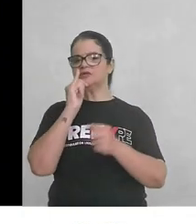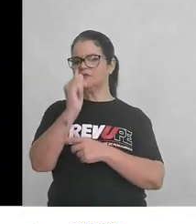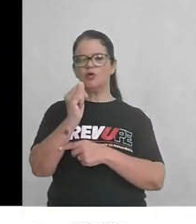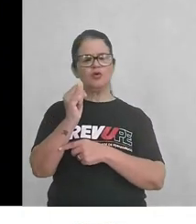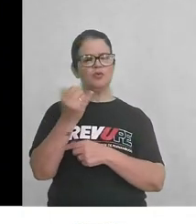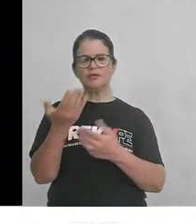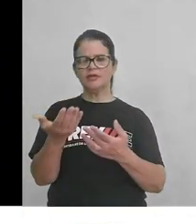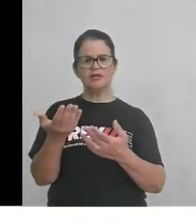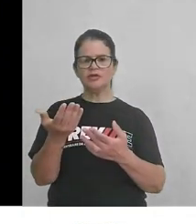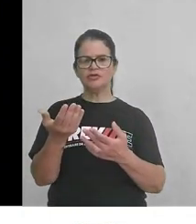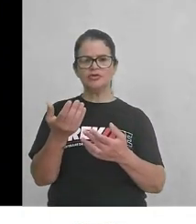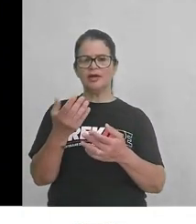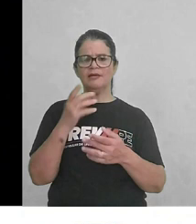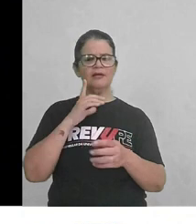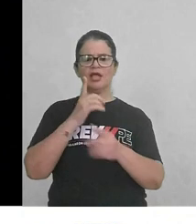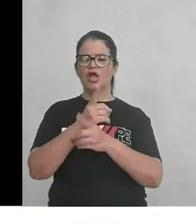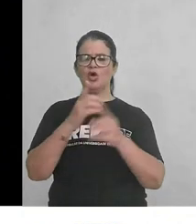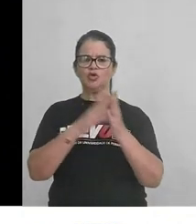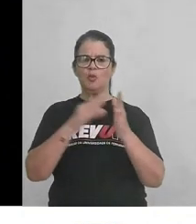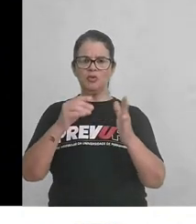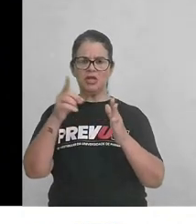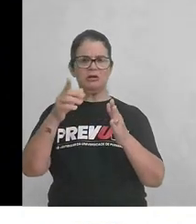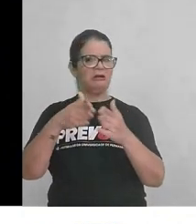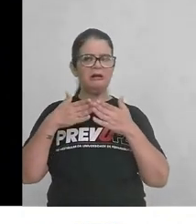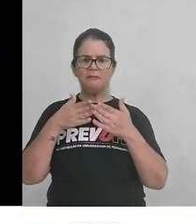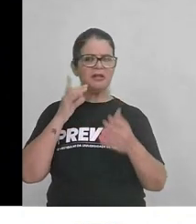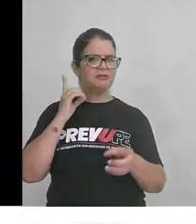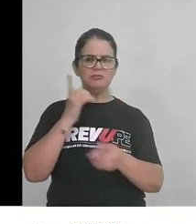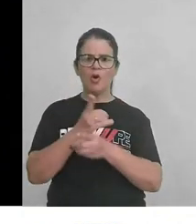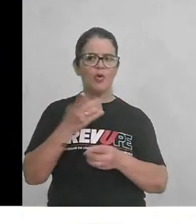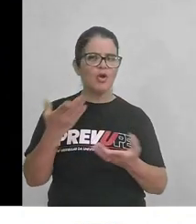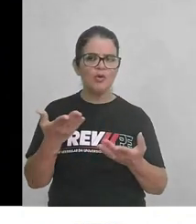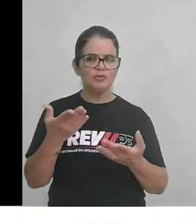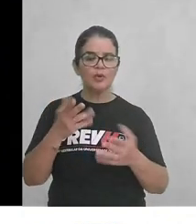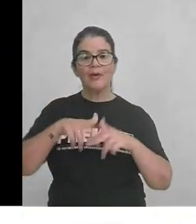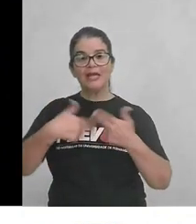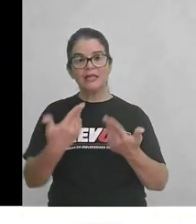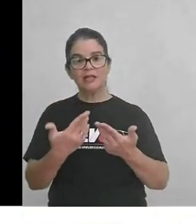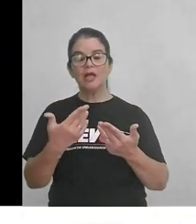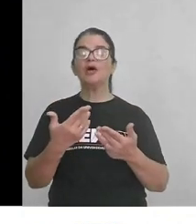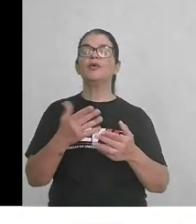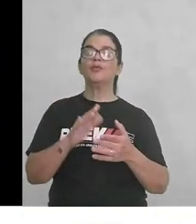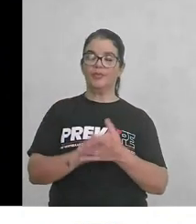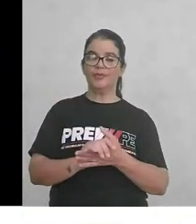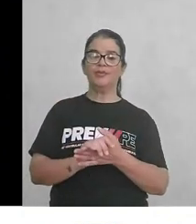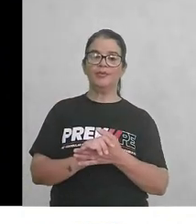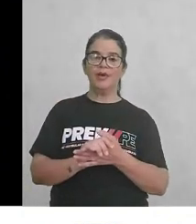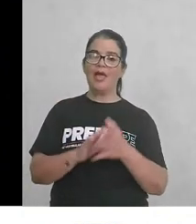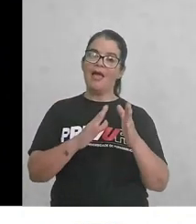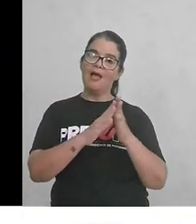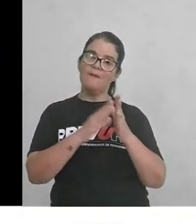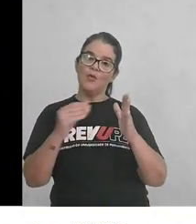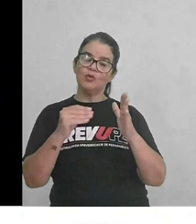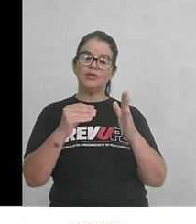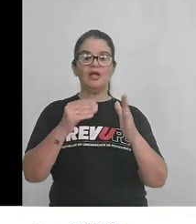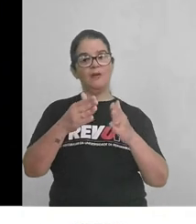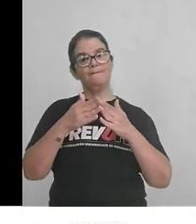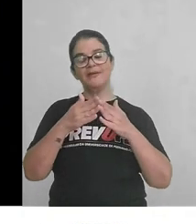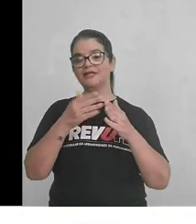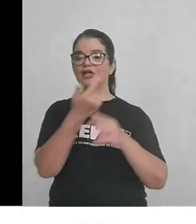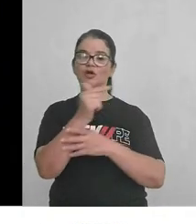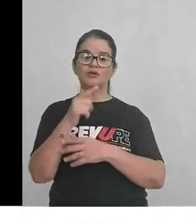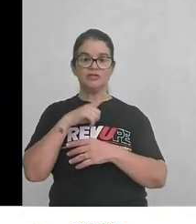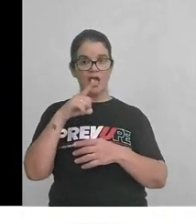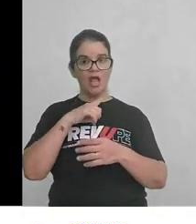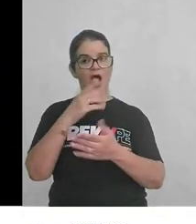Então, porque ele pede o modelo que não existe? Existe algum modelo na mão dela? O que ela pede? Não, ele faz